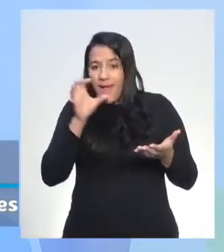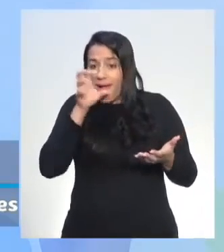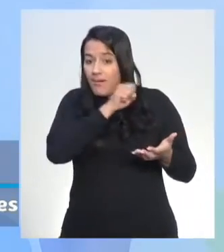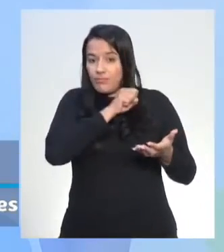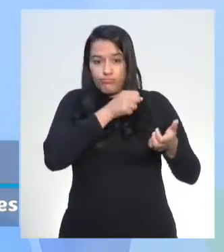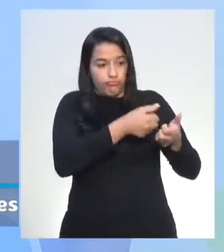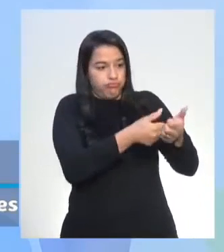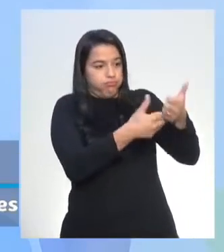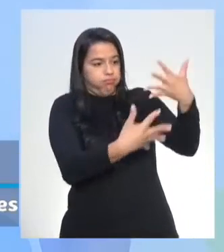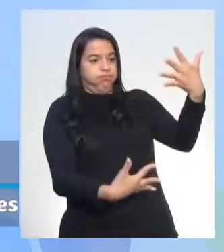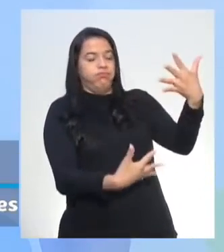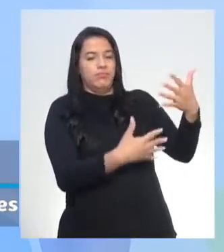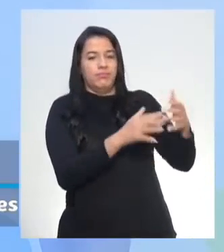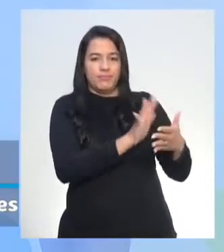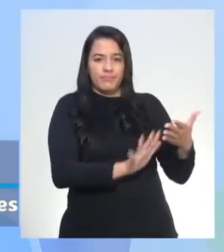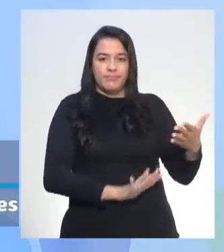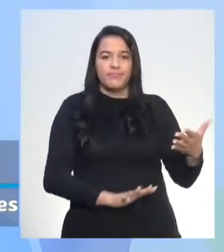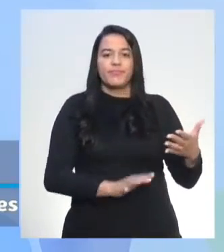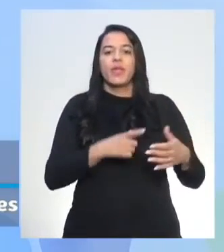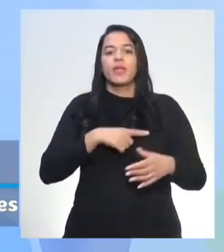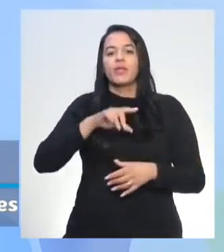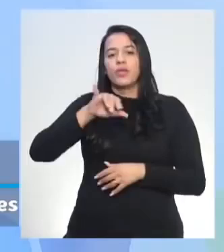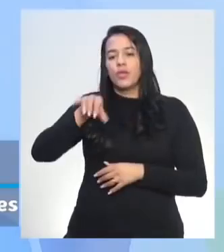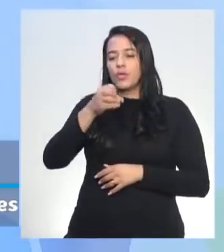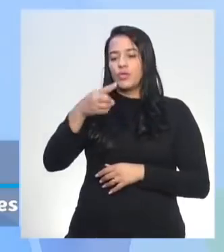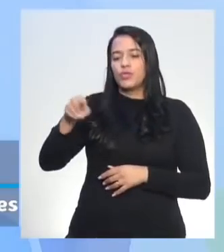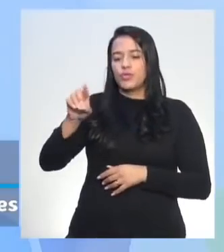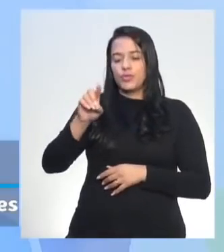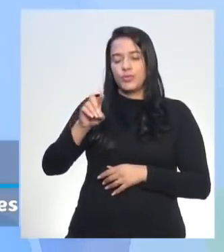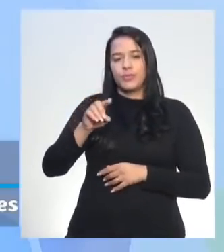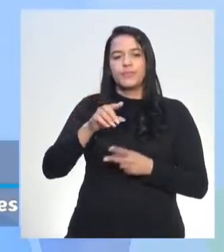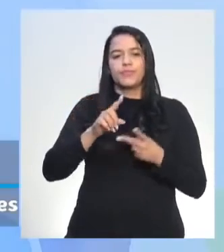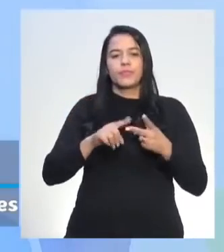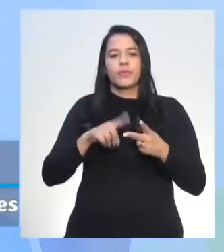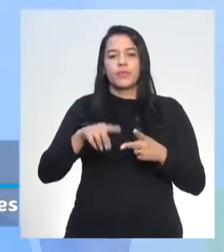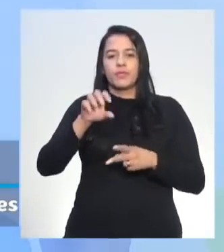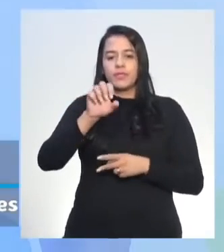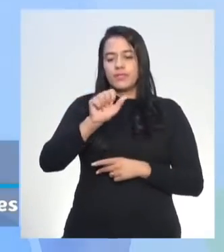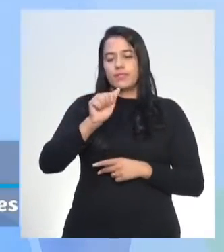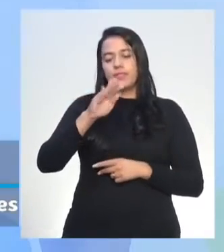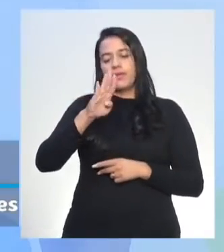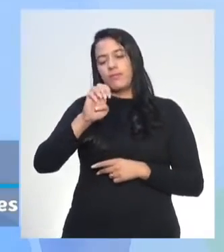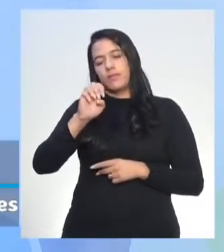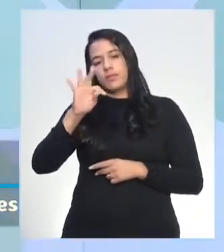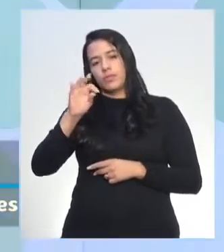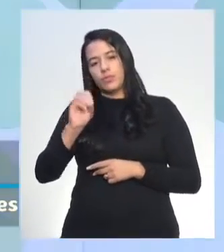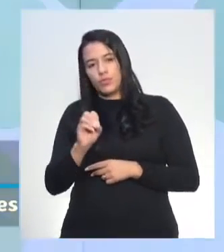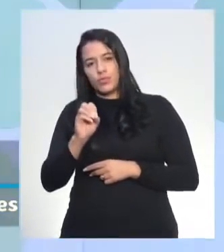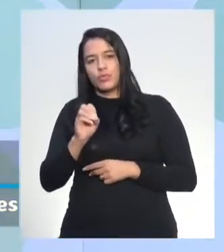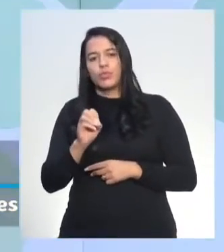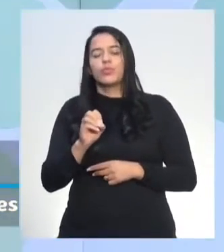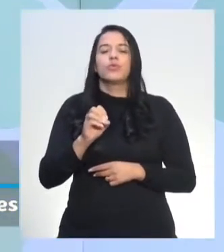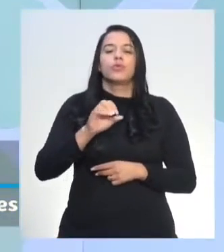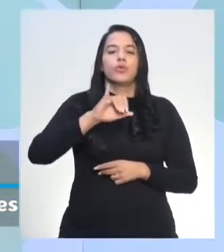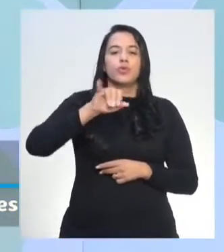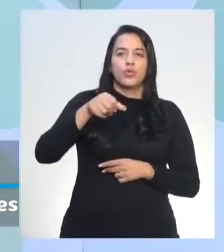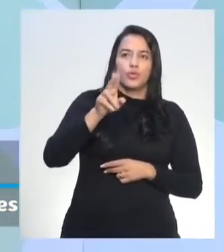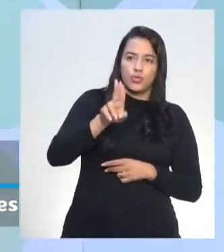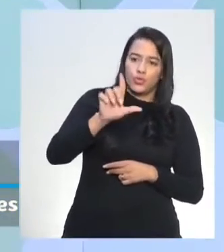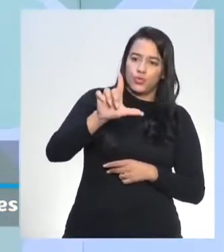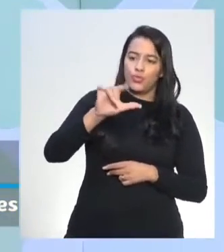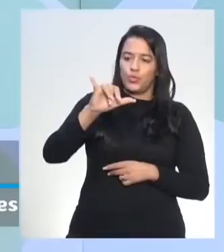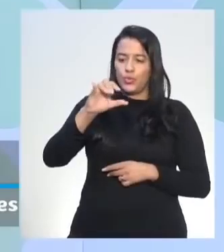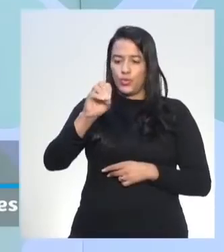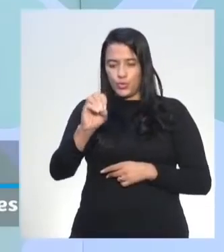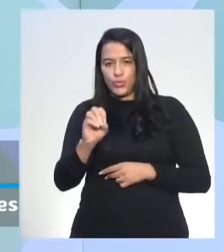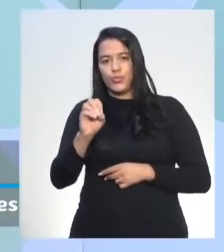coloca assim, Júlio Cortázar, Jorge Luiz Borges e Sábato. Júlio Cortázar, o Borges